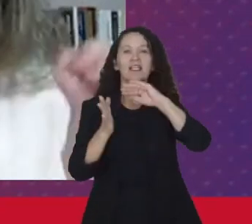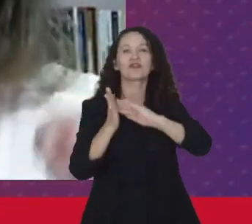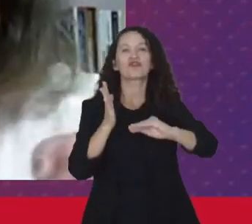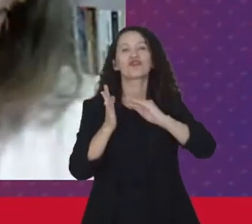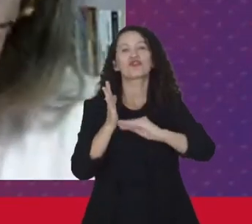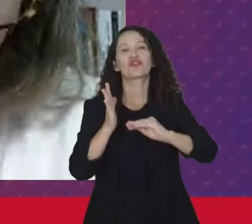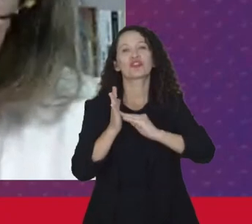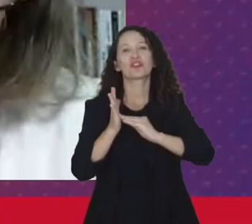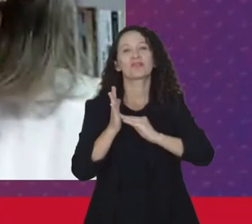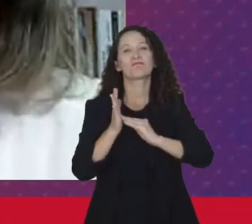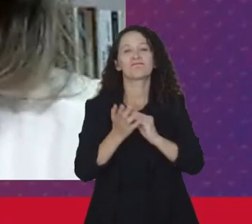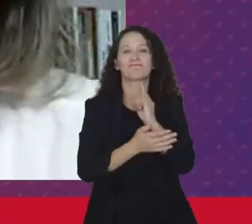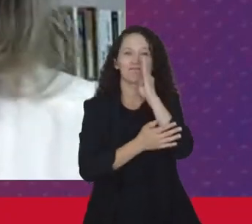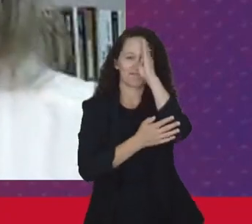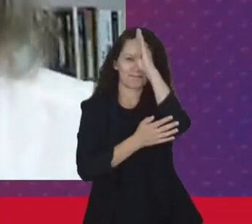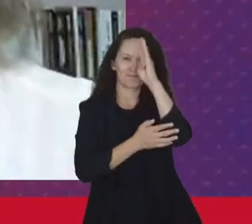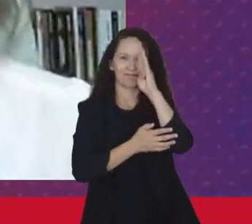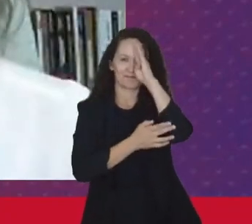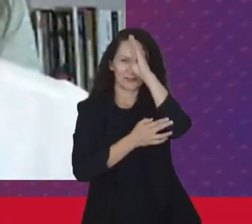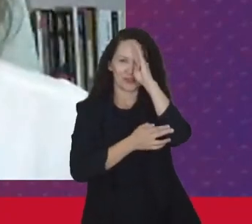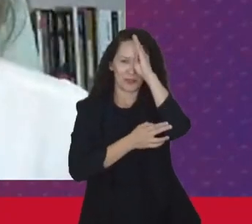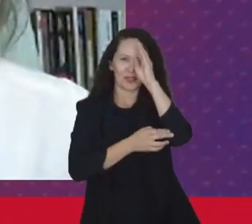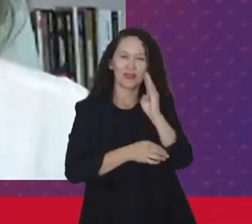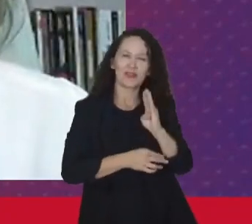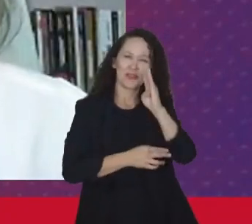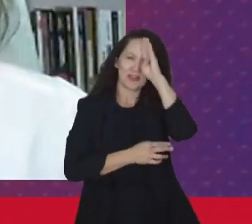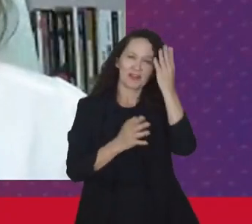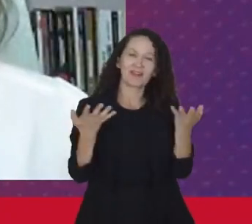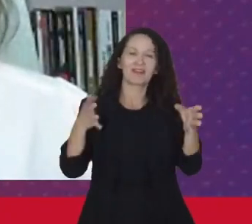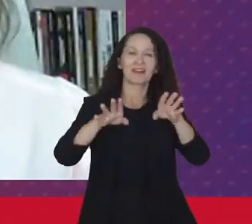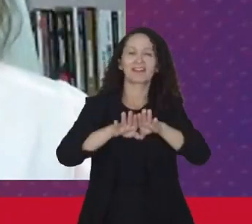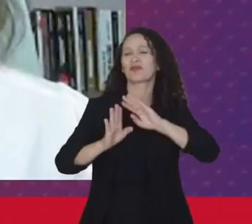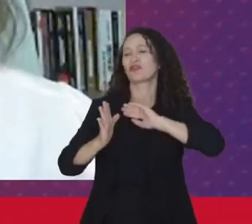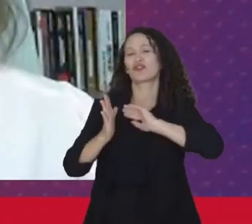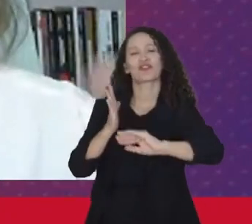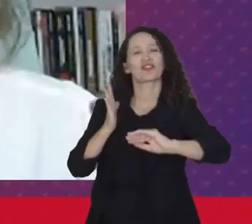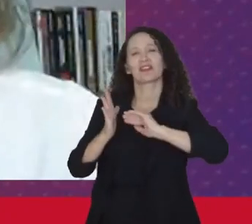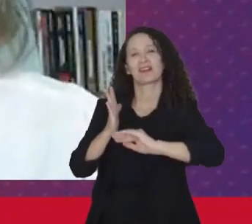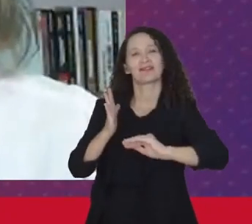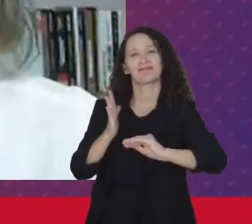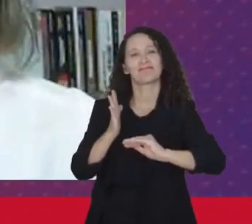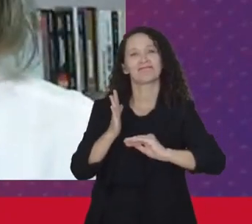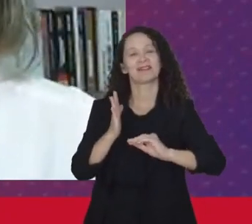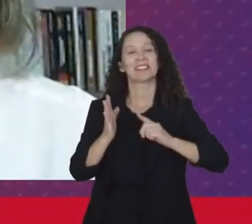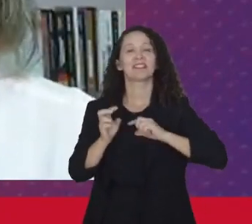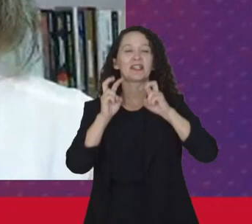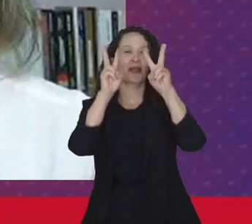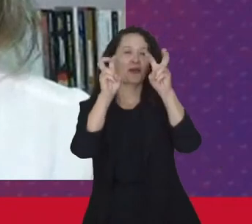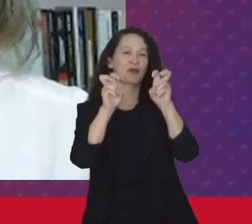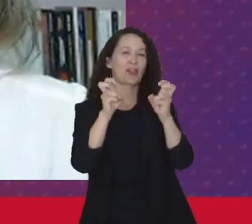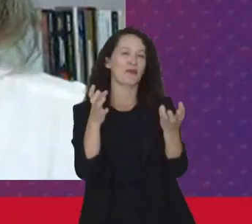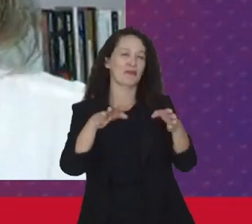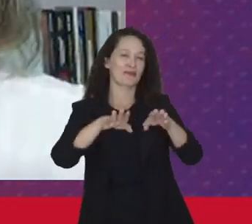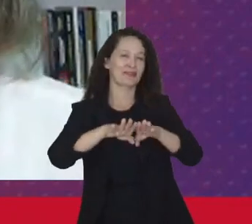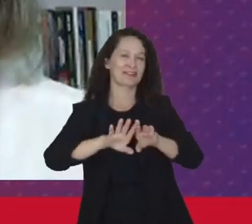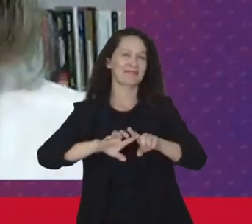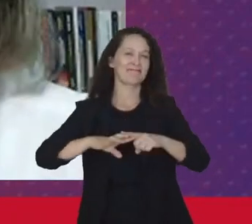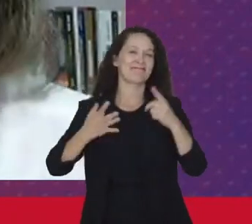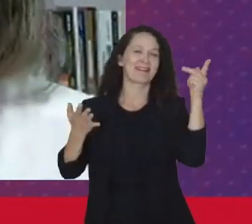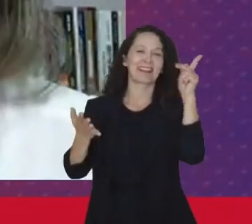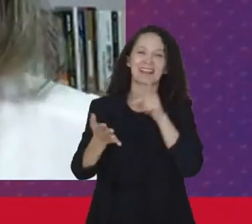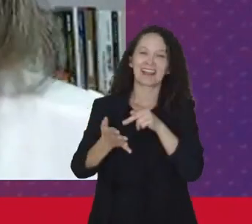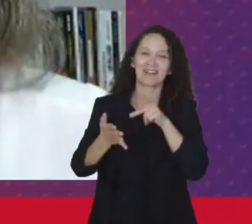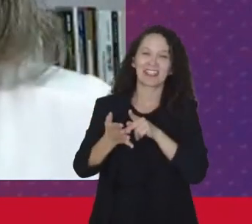retira fundamentalmente os princípios da inclusão. Ela tem um título de inclusão, mas ela